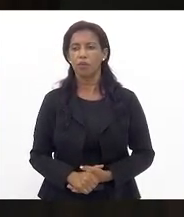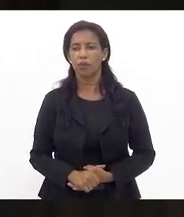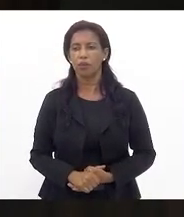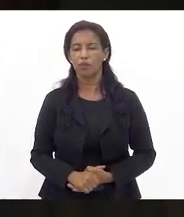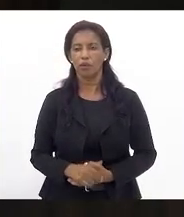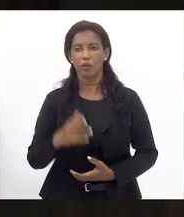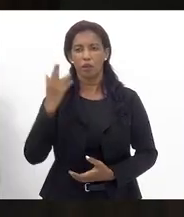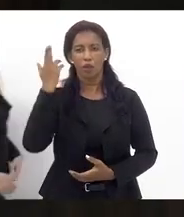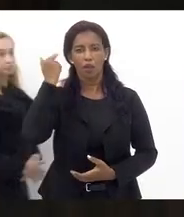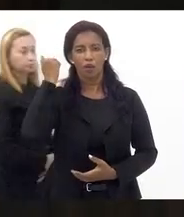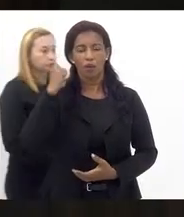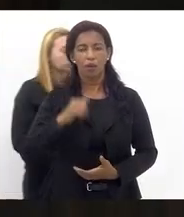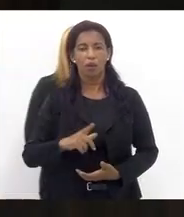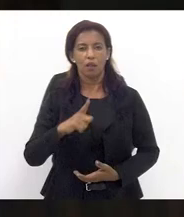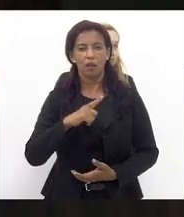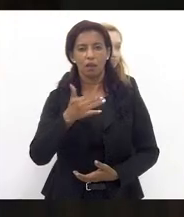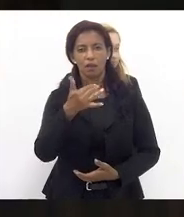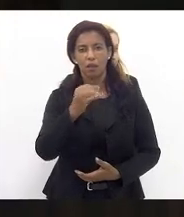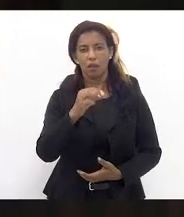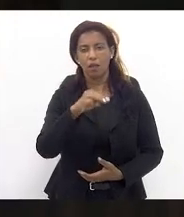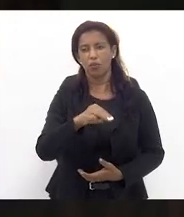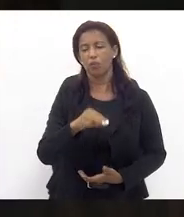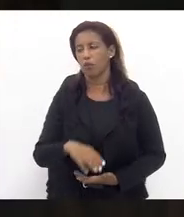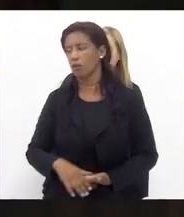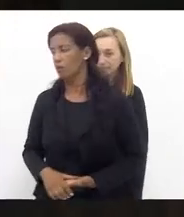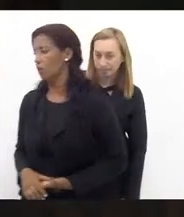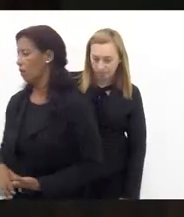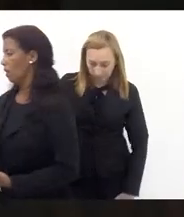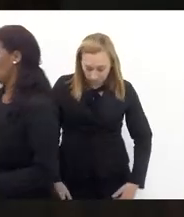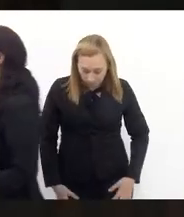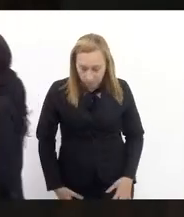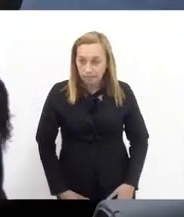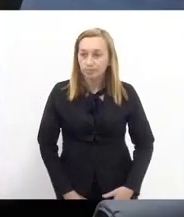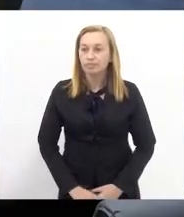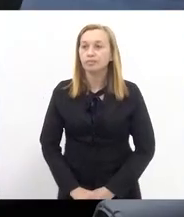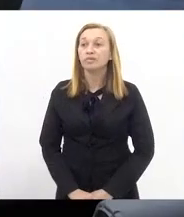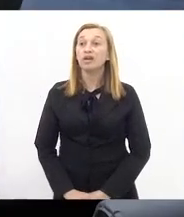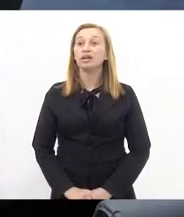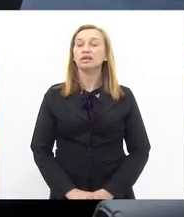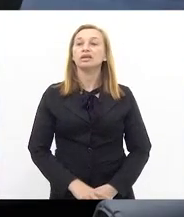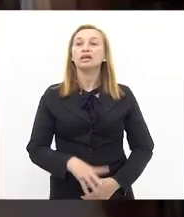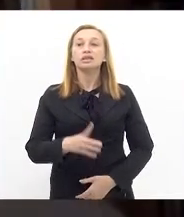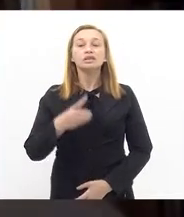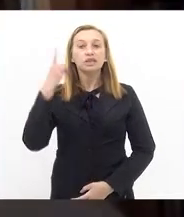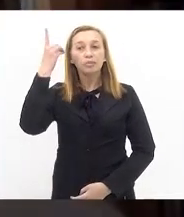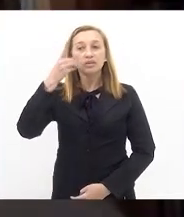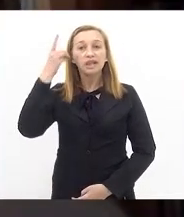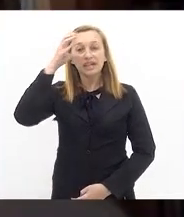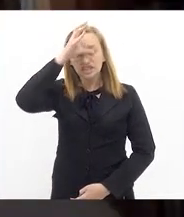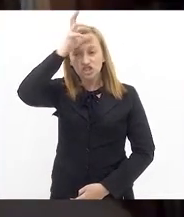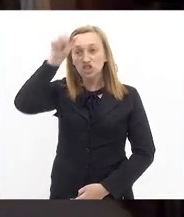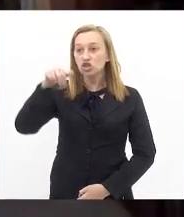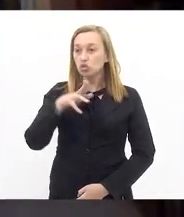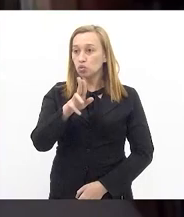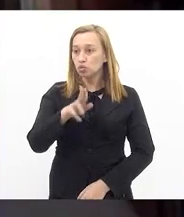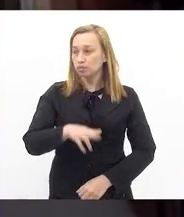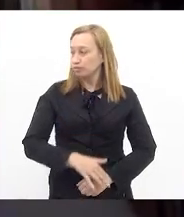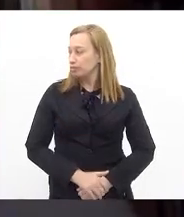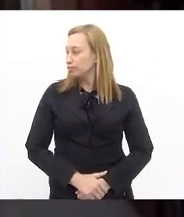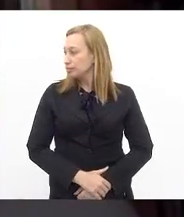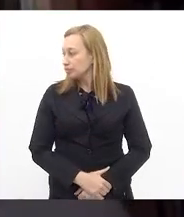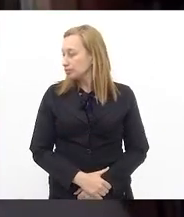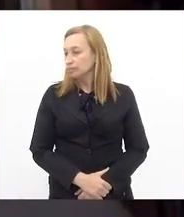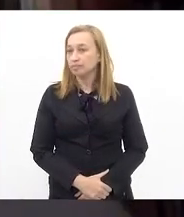Deputado Eliomar Coelho, Vossa Excelência dispõe de 10 minutos no tempo regimental. Nobre deputada Tia Ju.